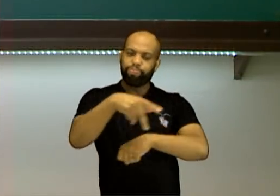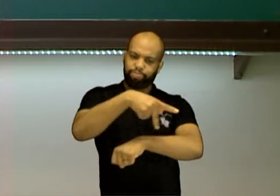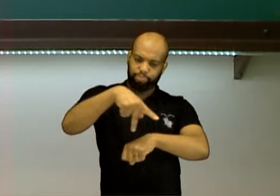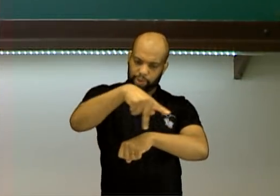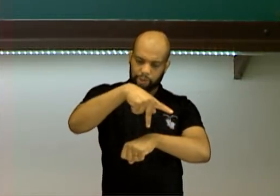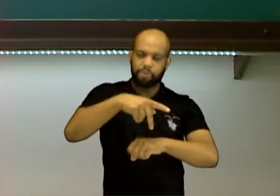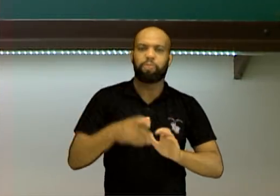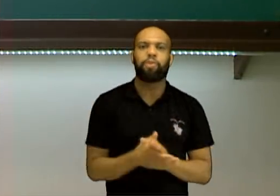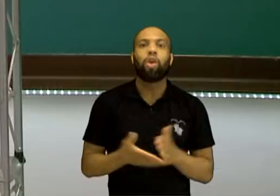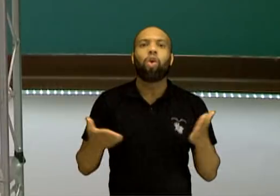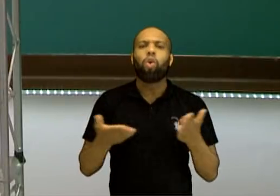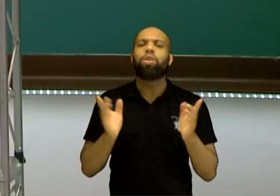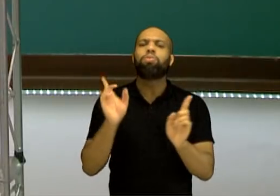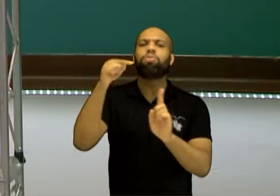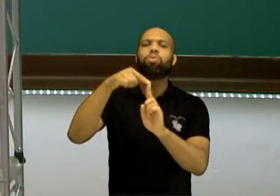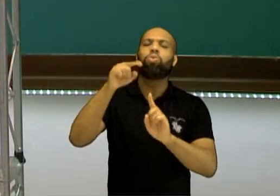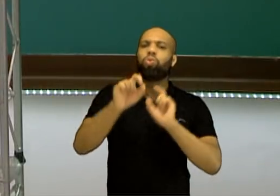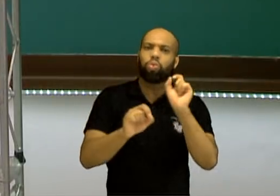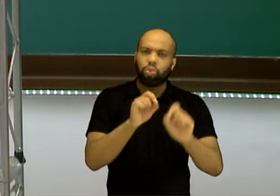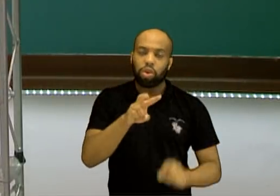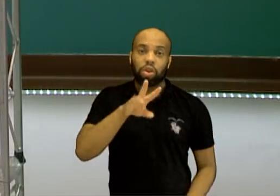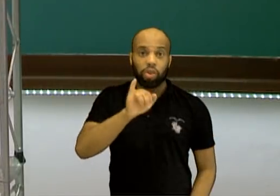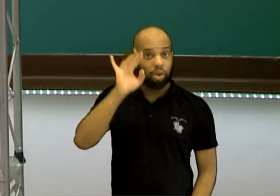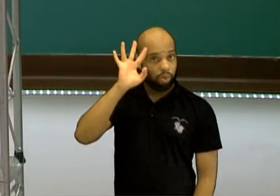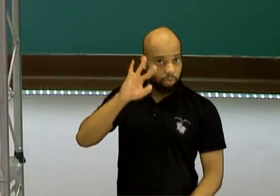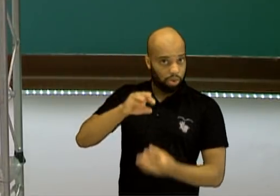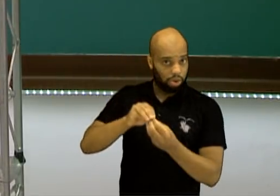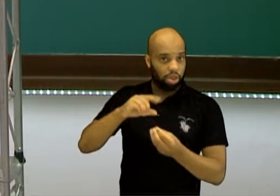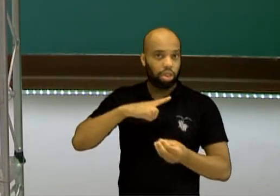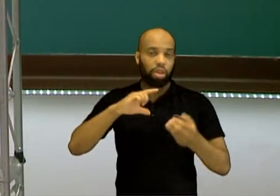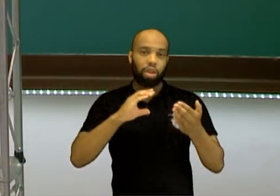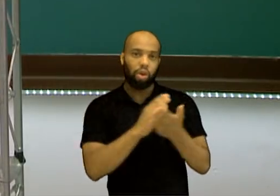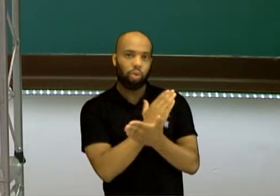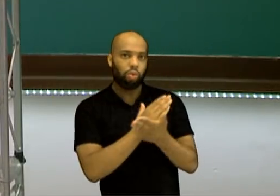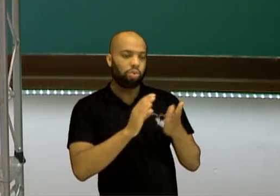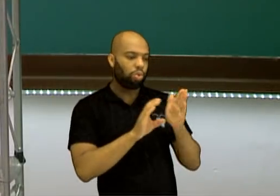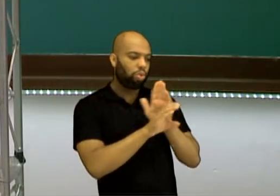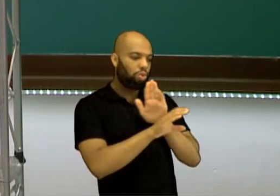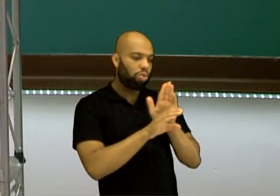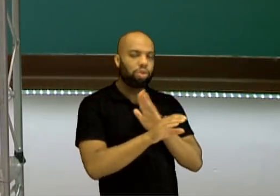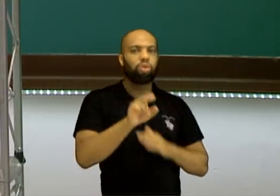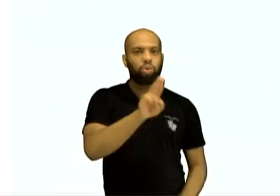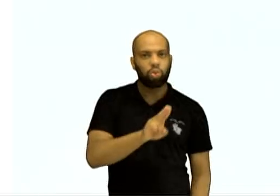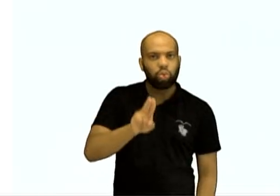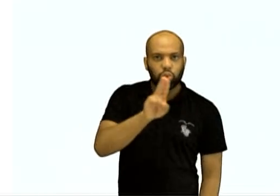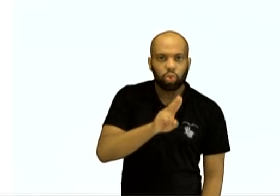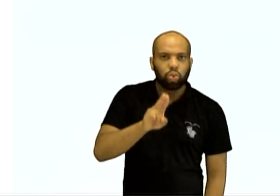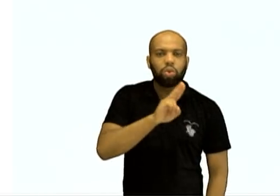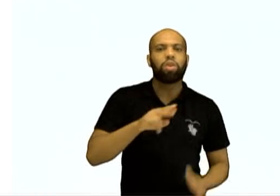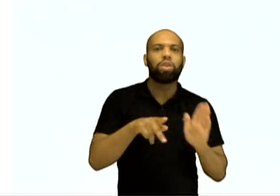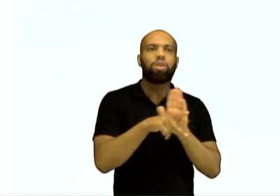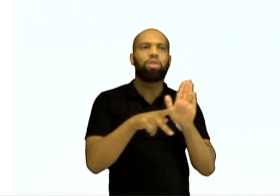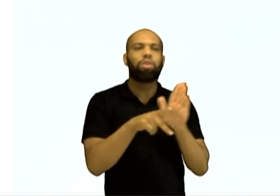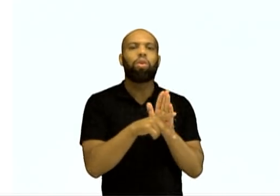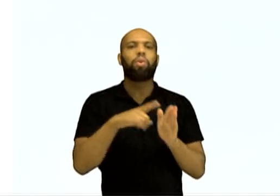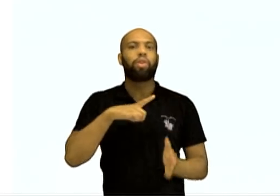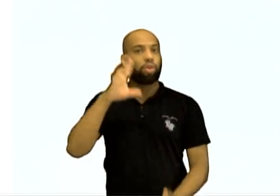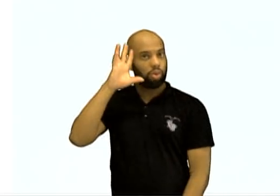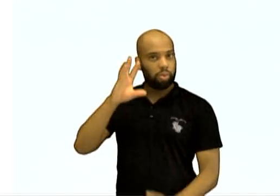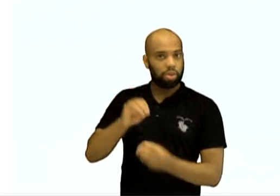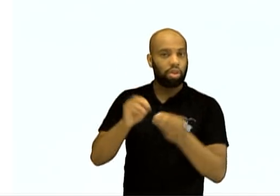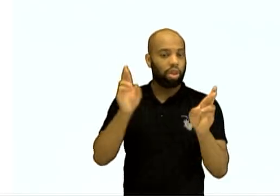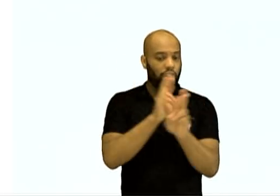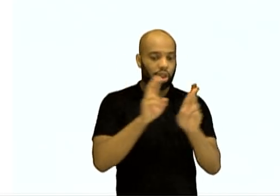aos objetivos da nossa aula de hoje. Hoje vamos compreender alguns conceitos utilizados, na compreensão das relações